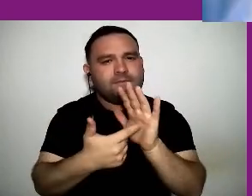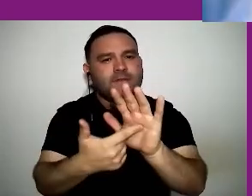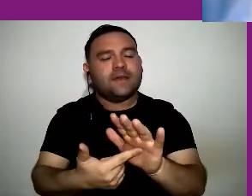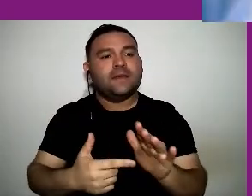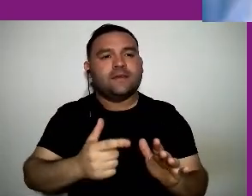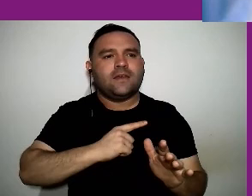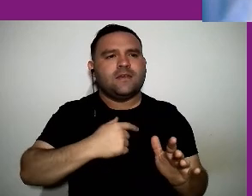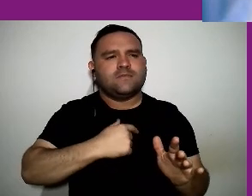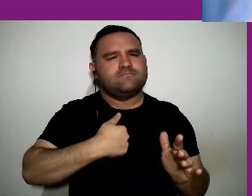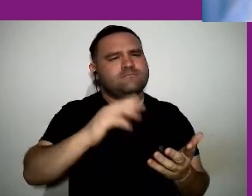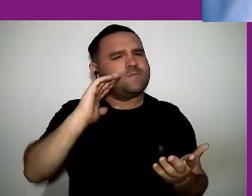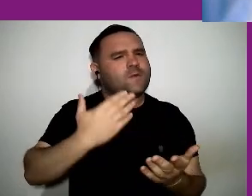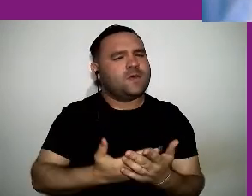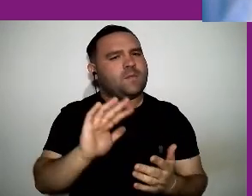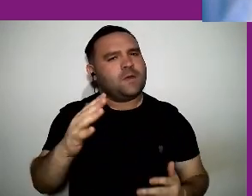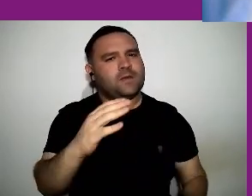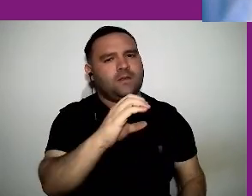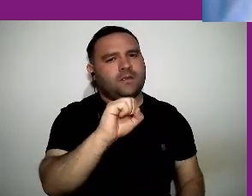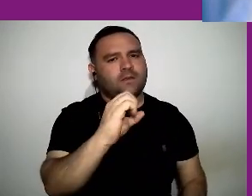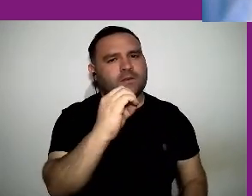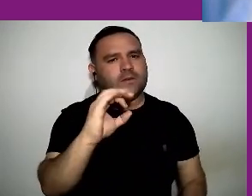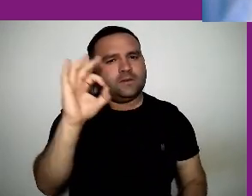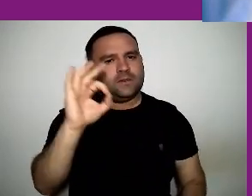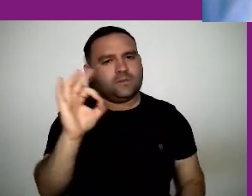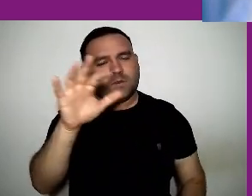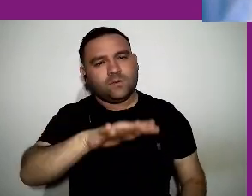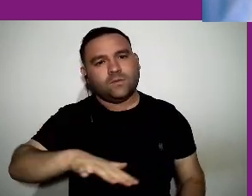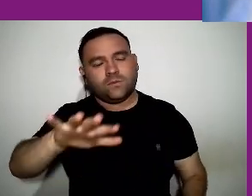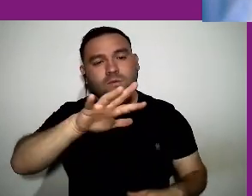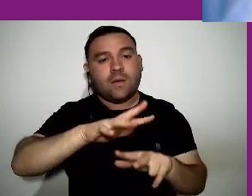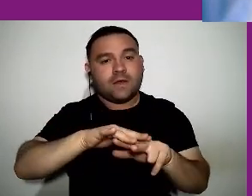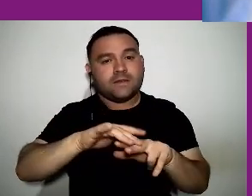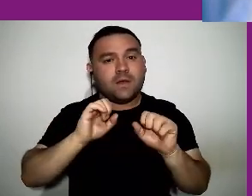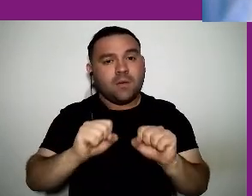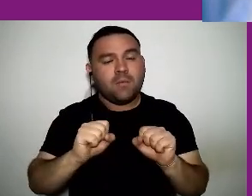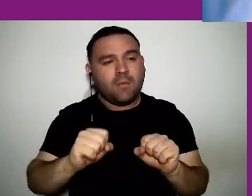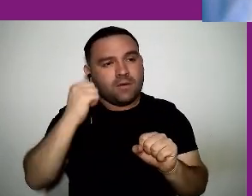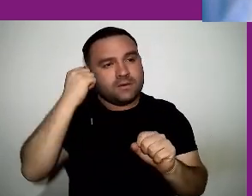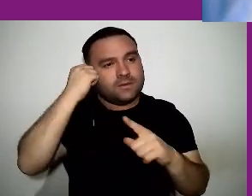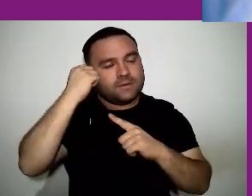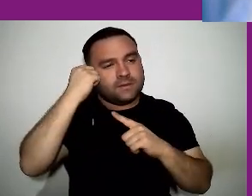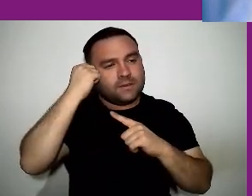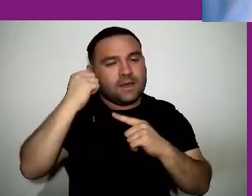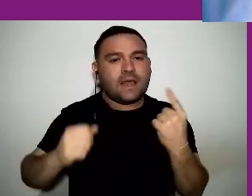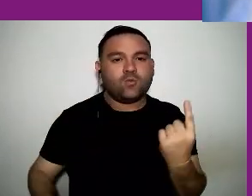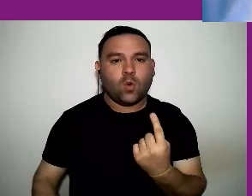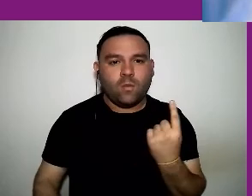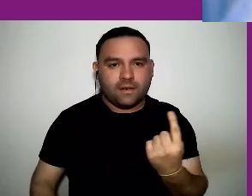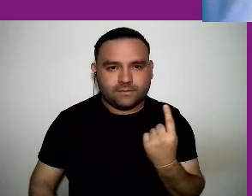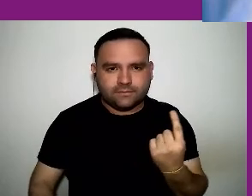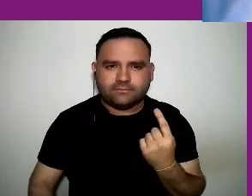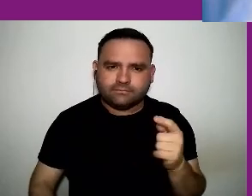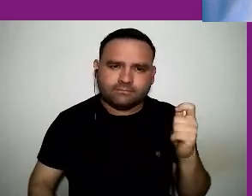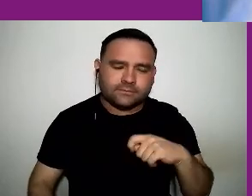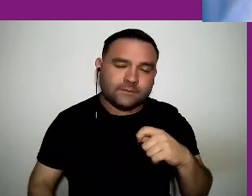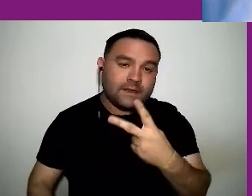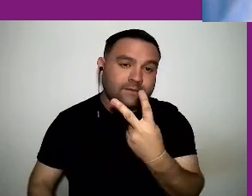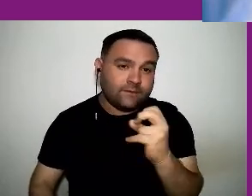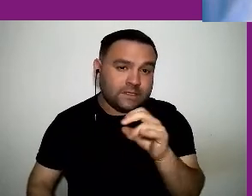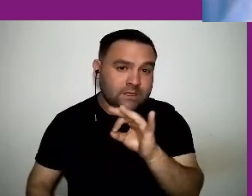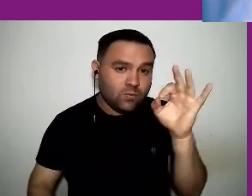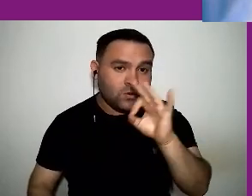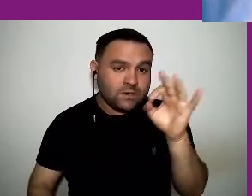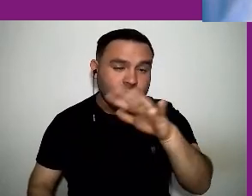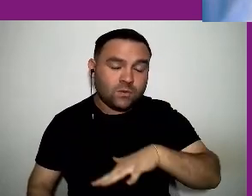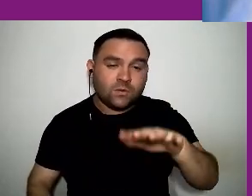tenho confiança que 80% dos nossos pacientes podem ser colocados em modo automático, ou seja, 20%